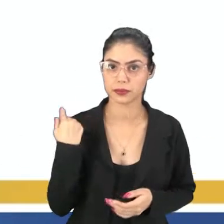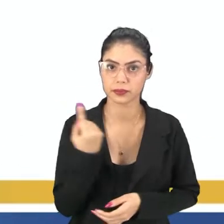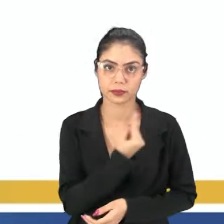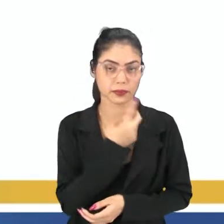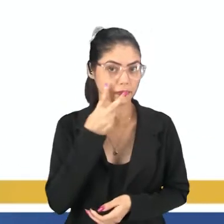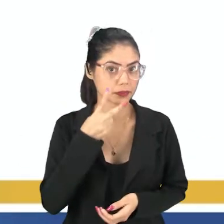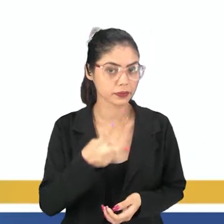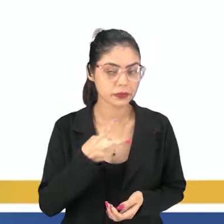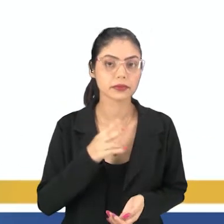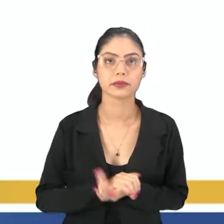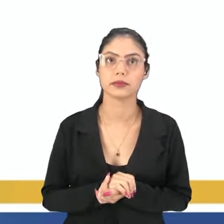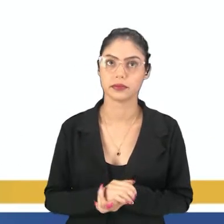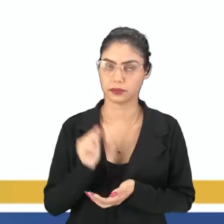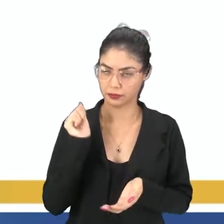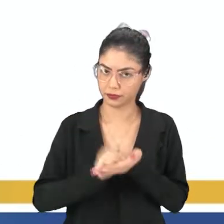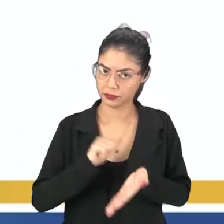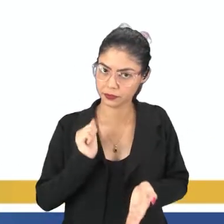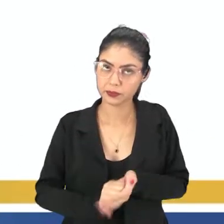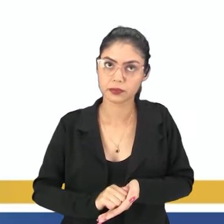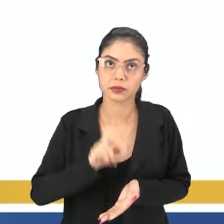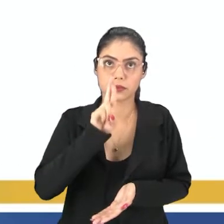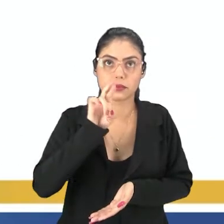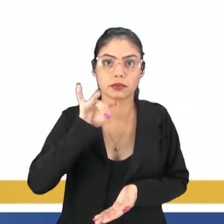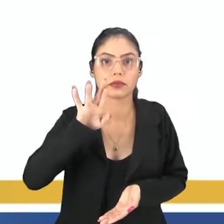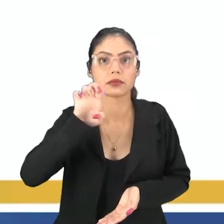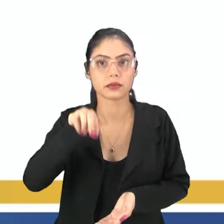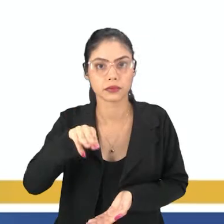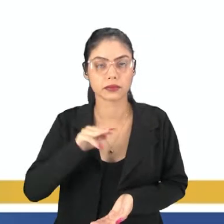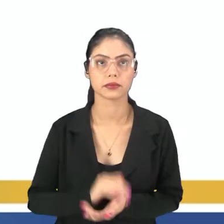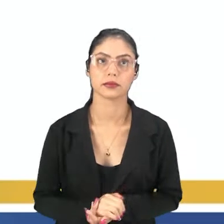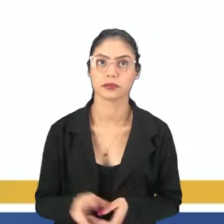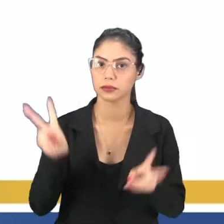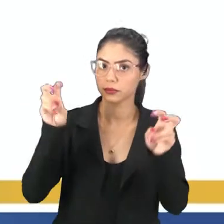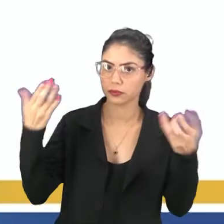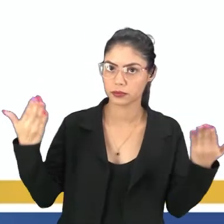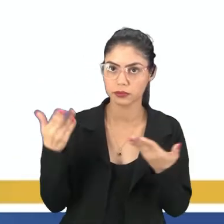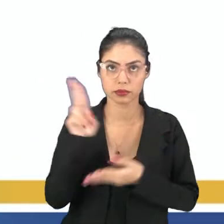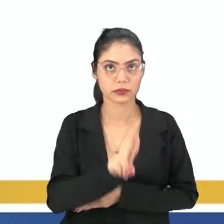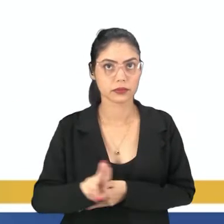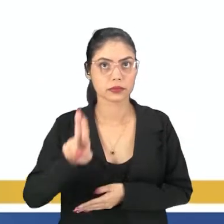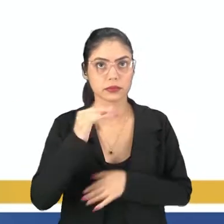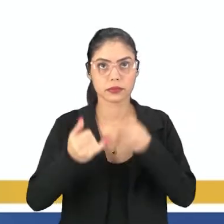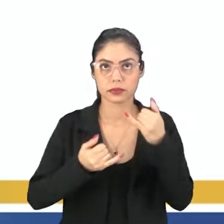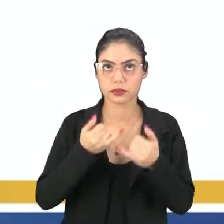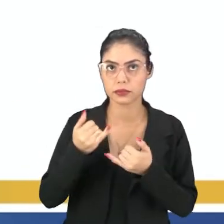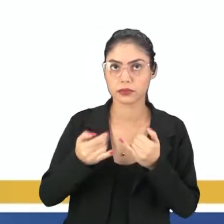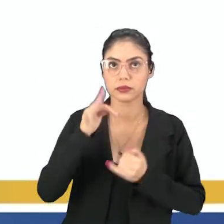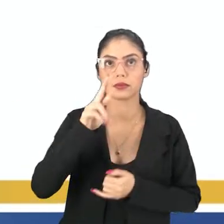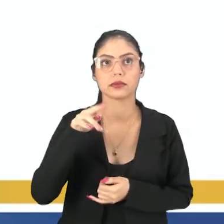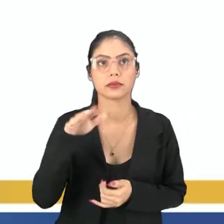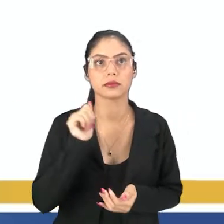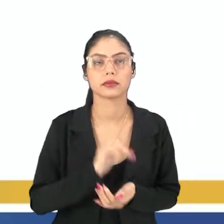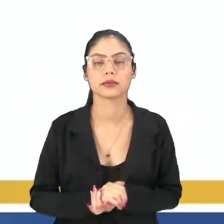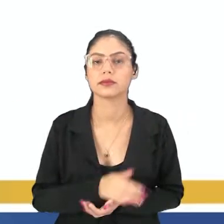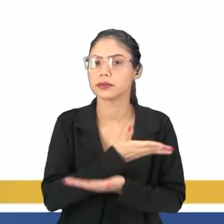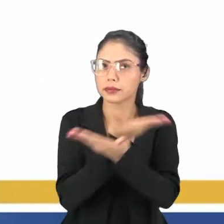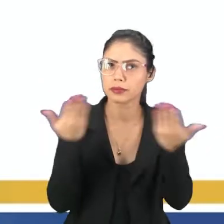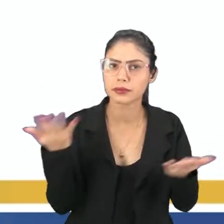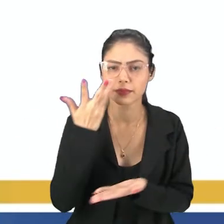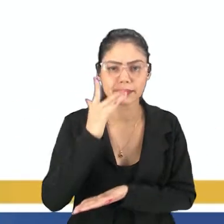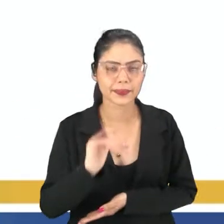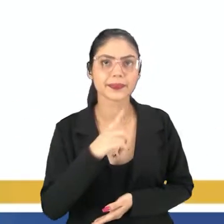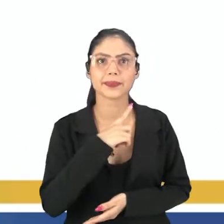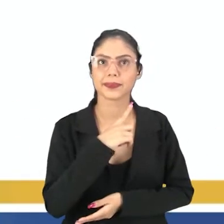ver uma autobiografia de Rubens Alves. E o título que ele usou foi Brinquedoteca.